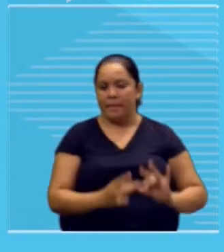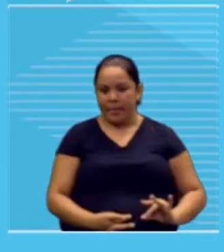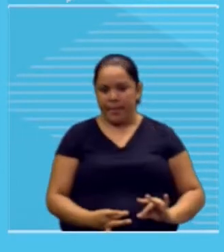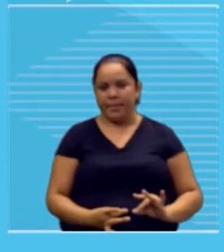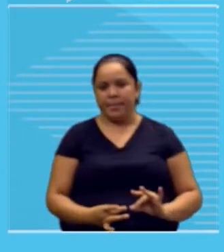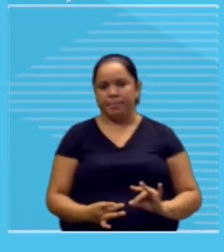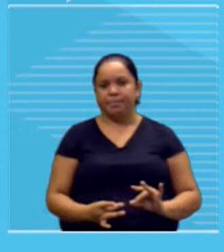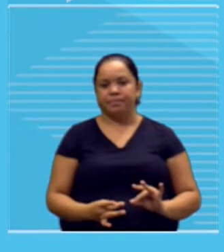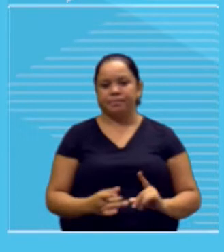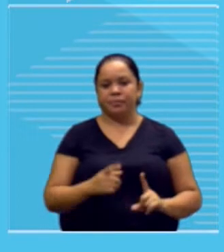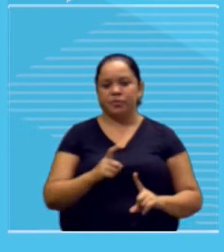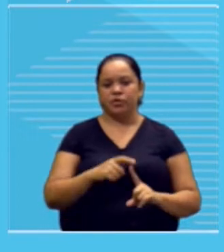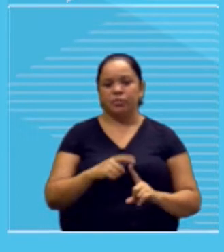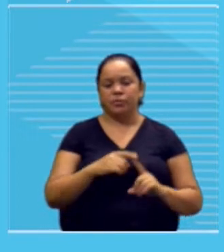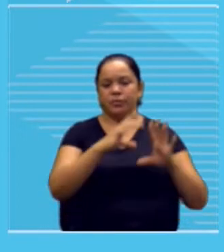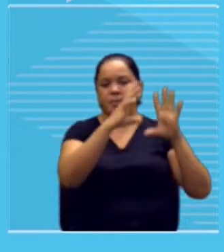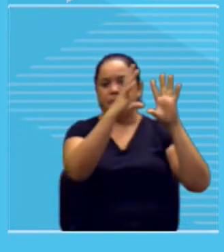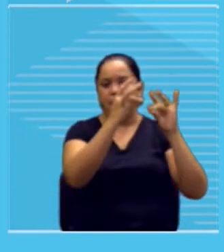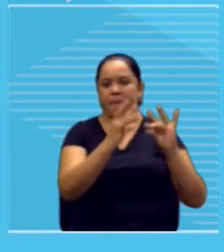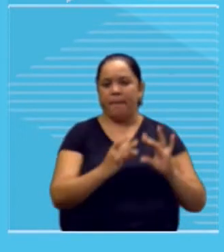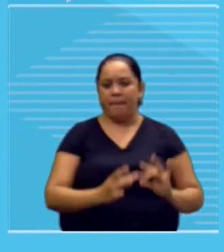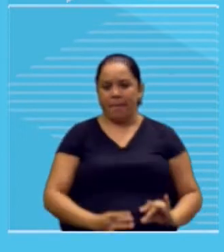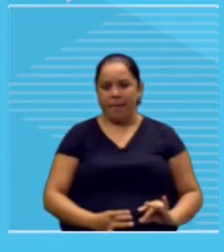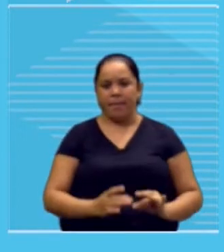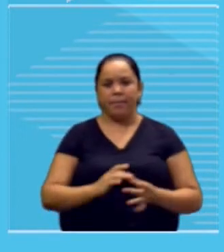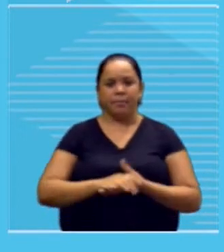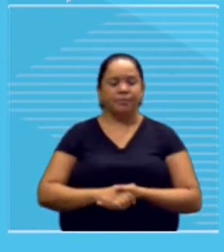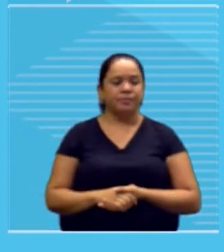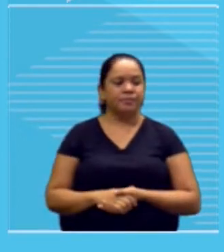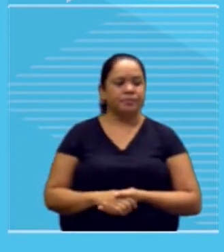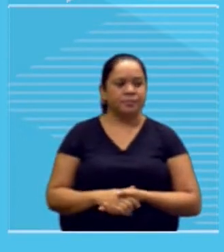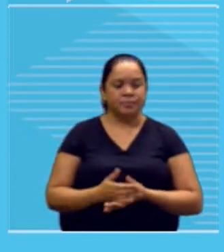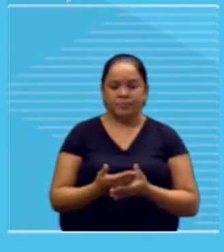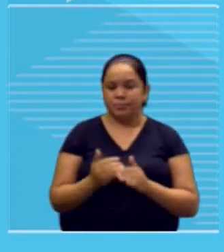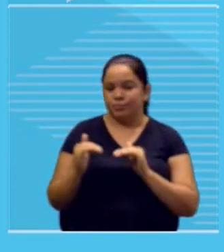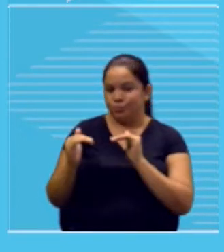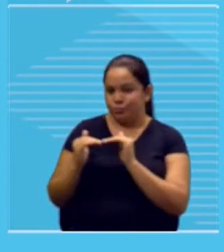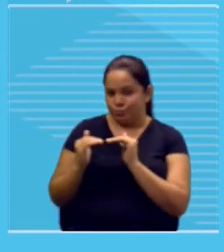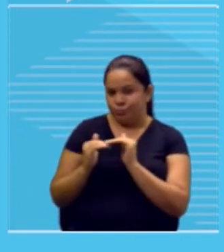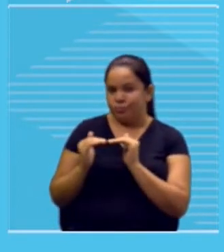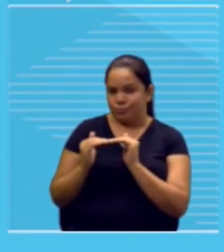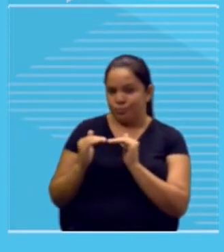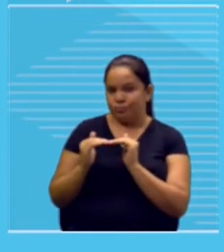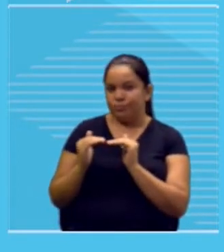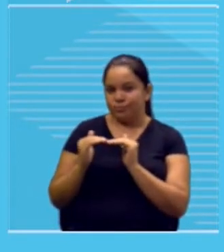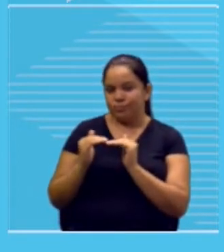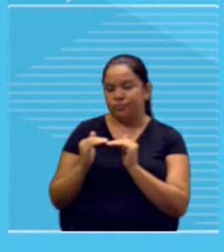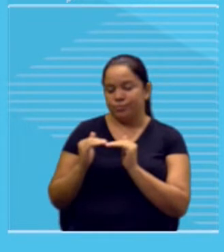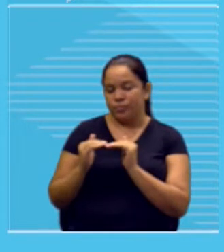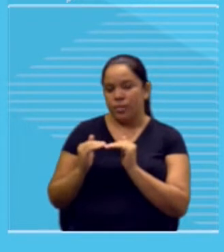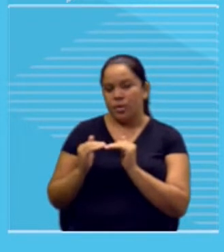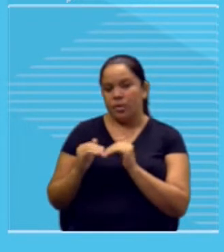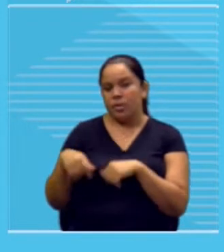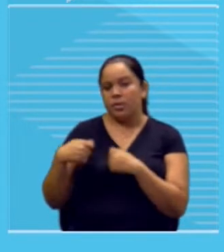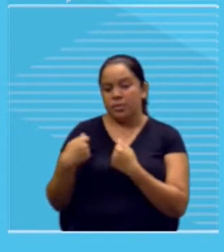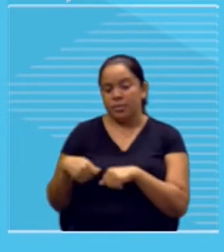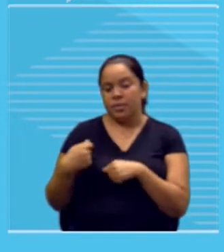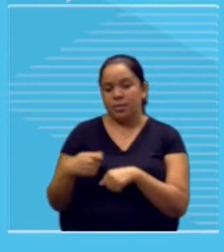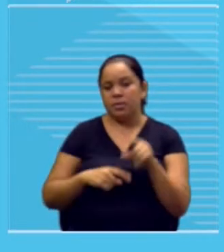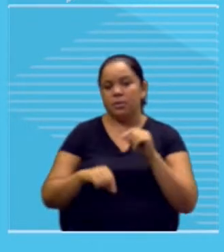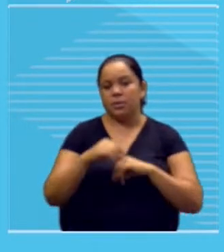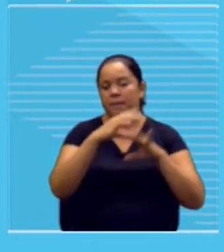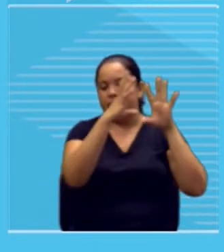concorda é um texto descritivo todo mundo concorda e os ingredientes precisam ser descritos